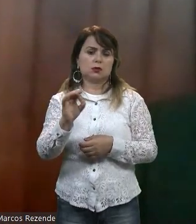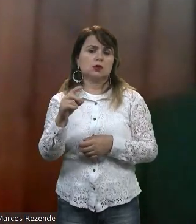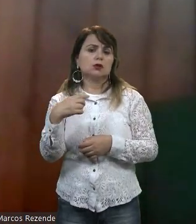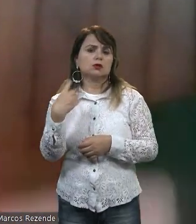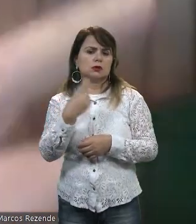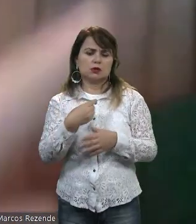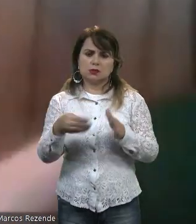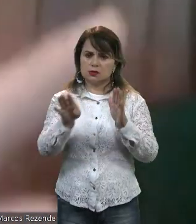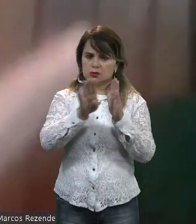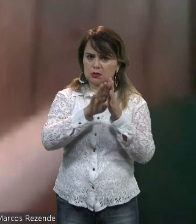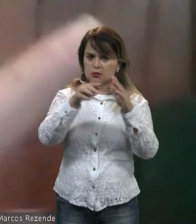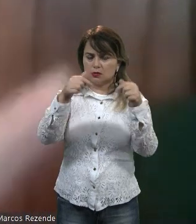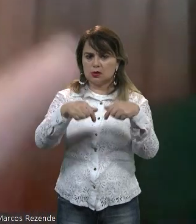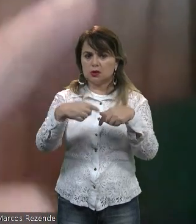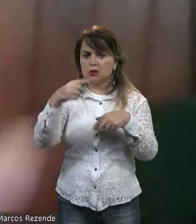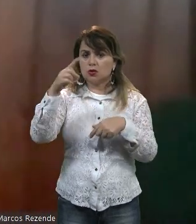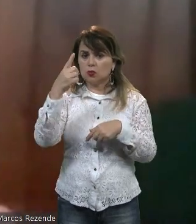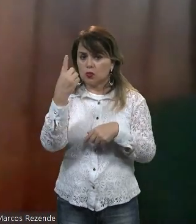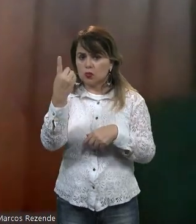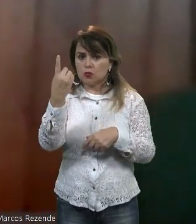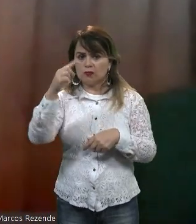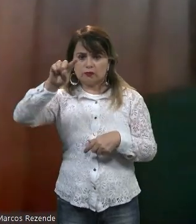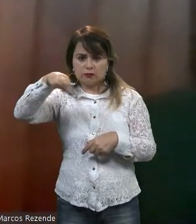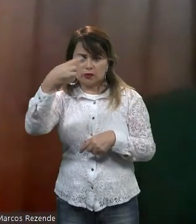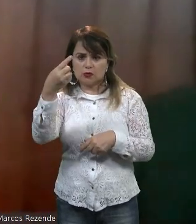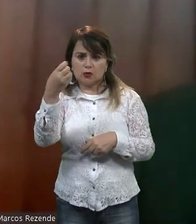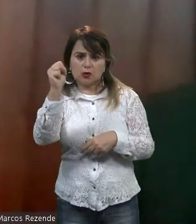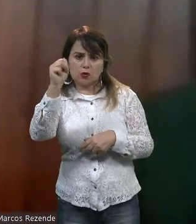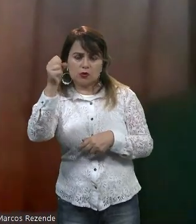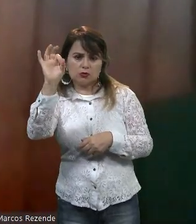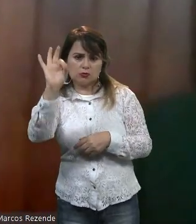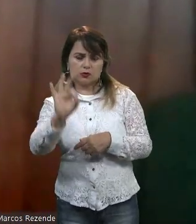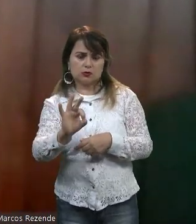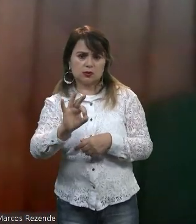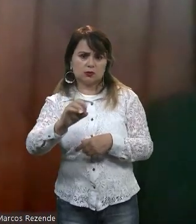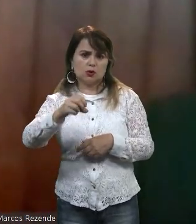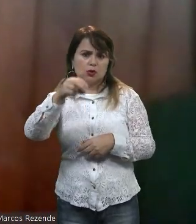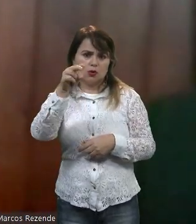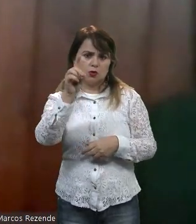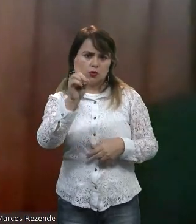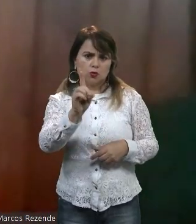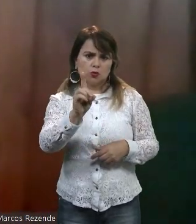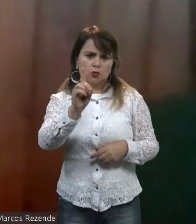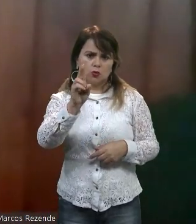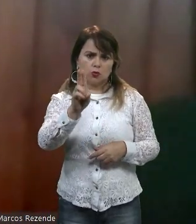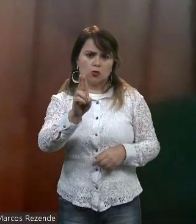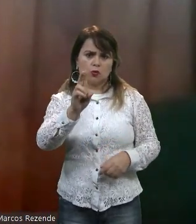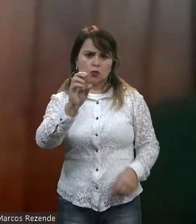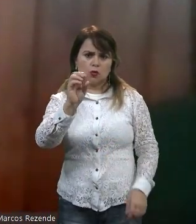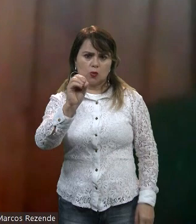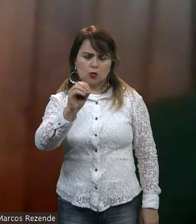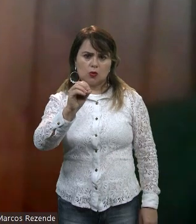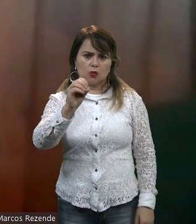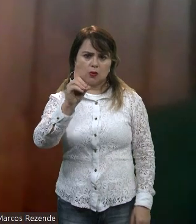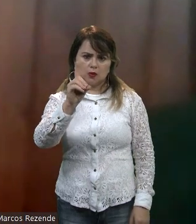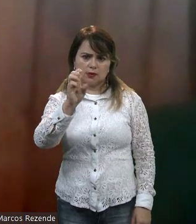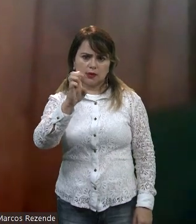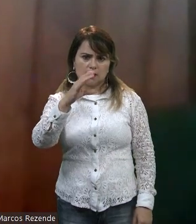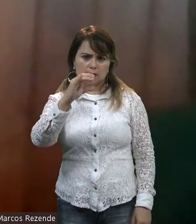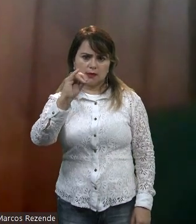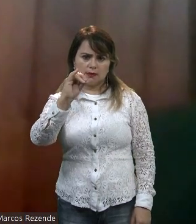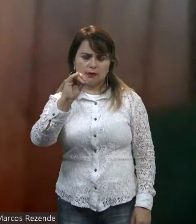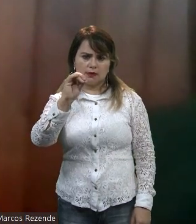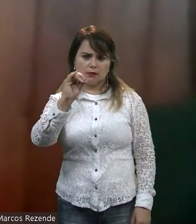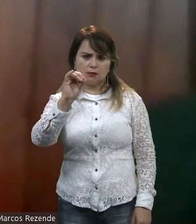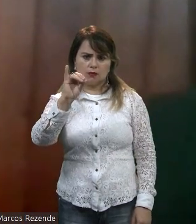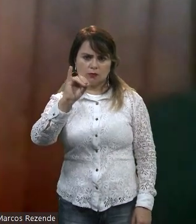recebemos somente 1,8% do duodécimo. Mesmo assim, como disse o vereador Custódio, uma Câmara